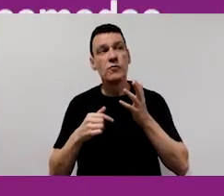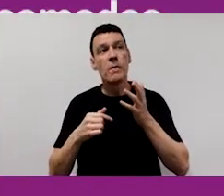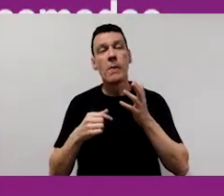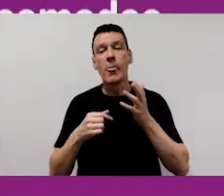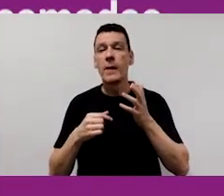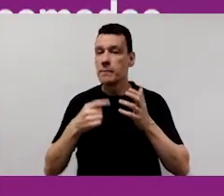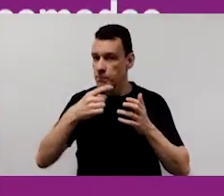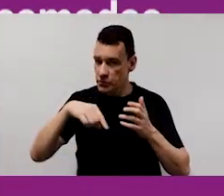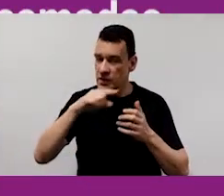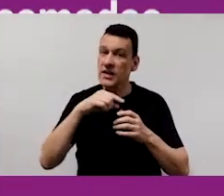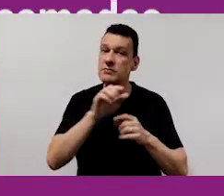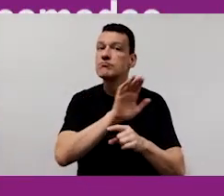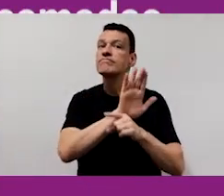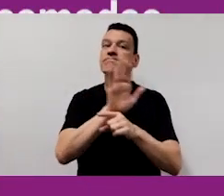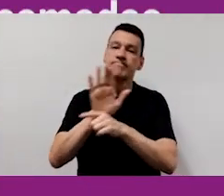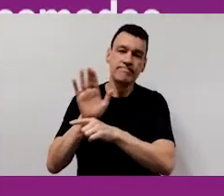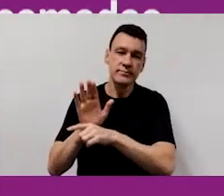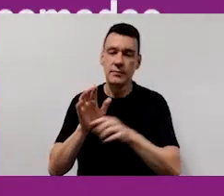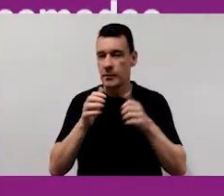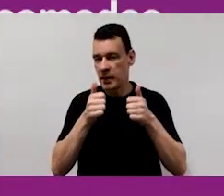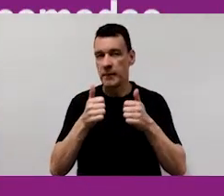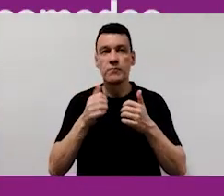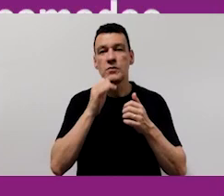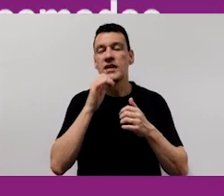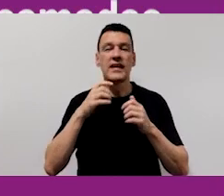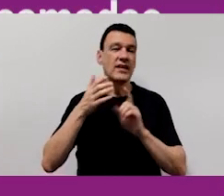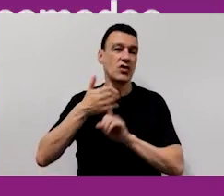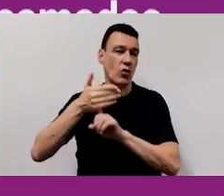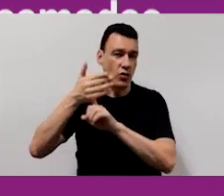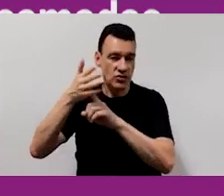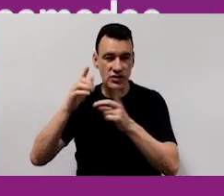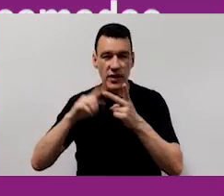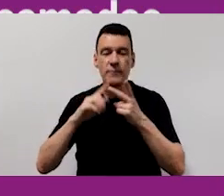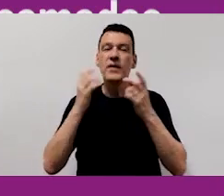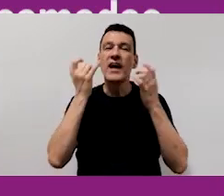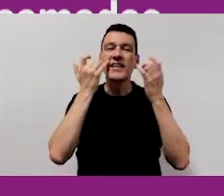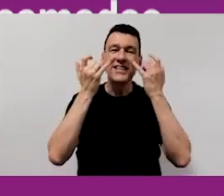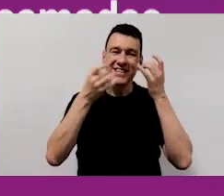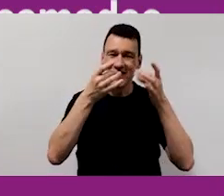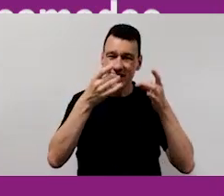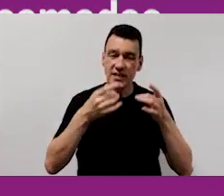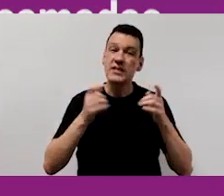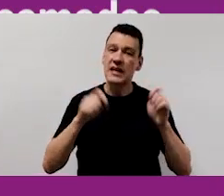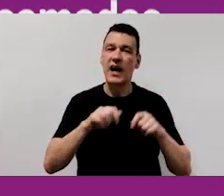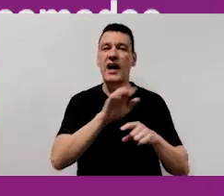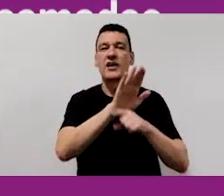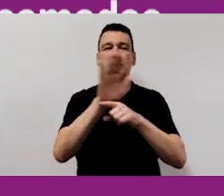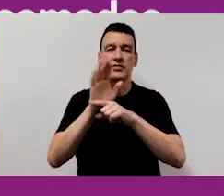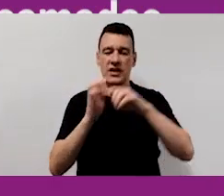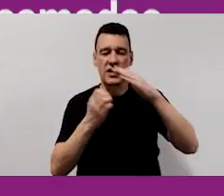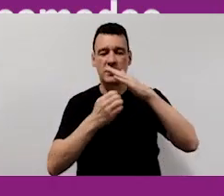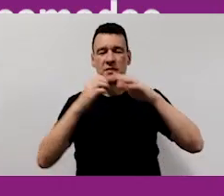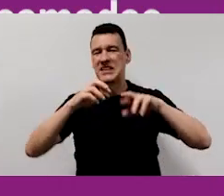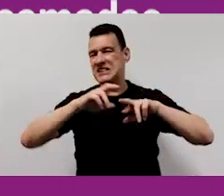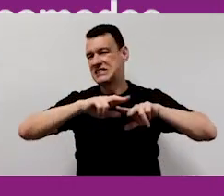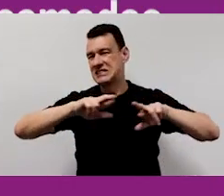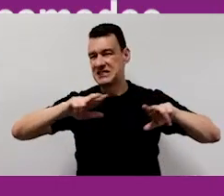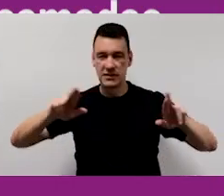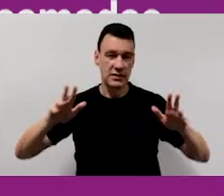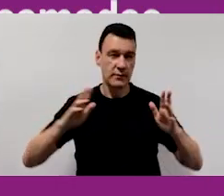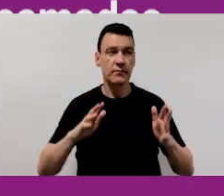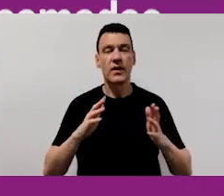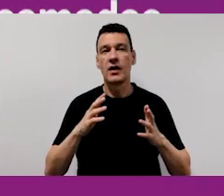tem toda a tecnologia, todos os dados e inteligência para atender as empresas nessa jornada. Desde a parte inicial de cadastro e